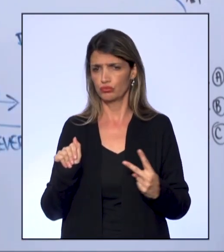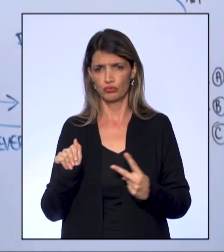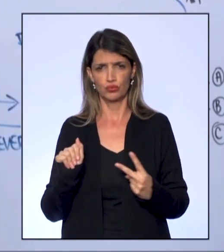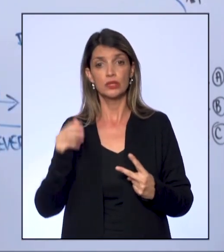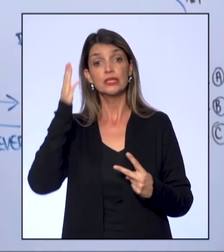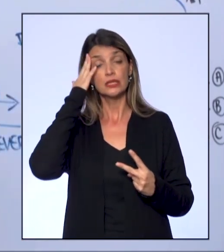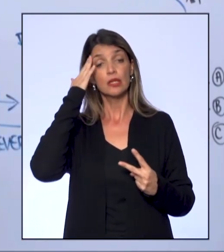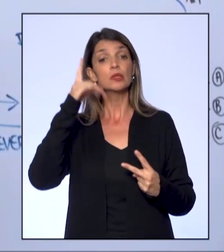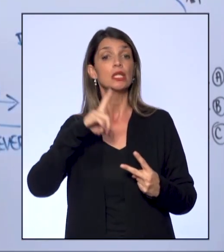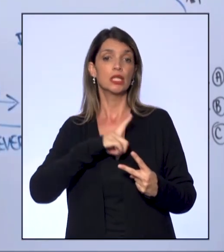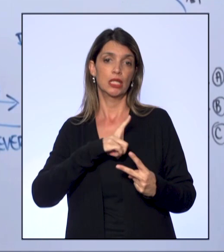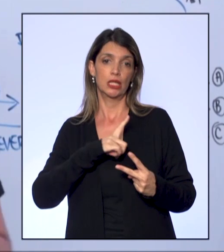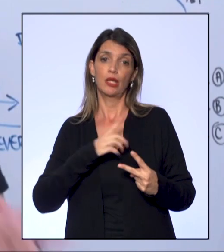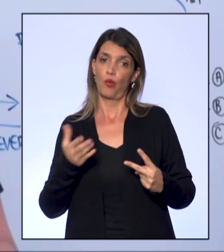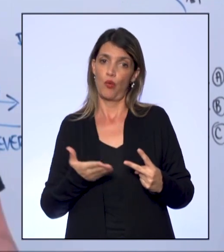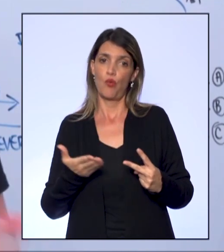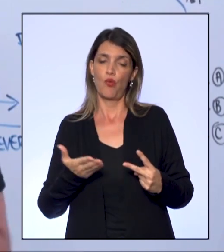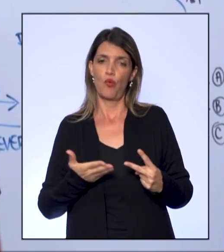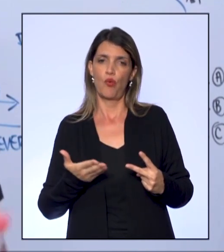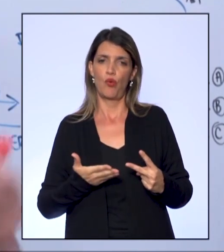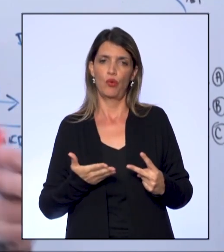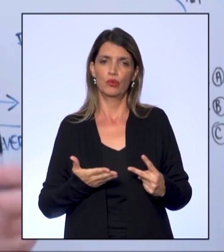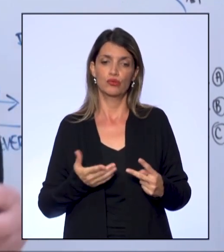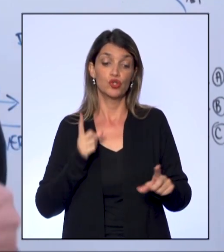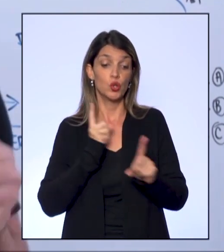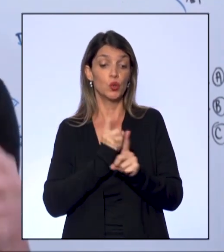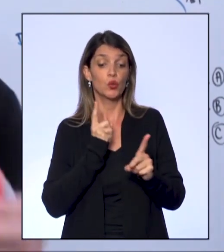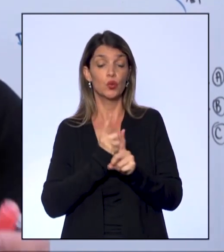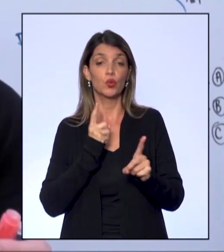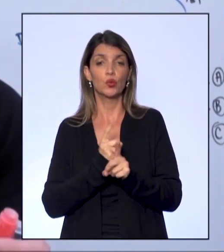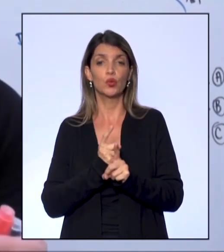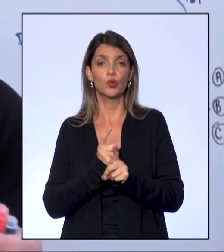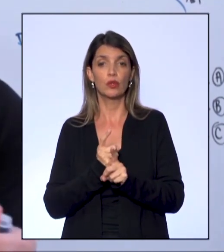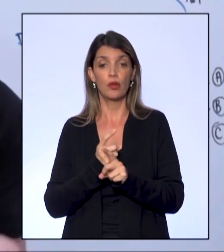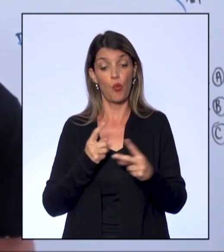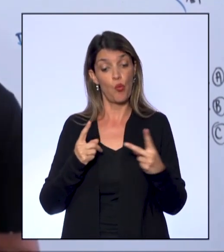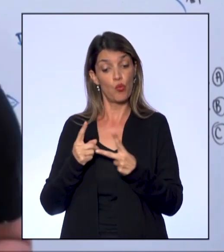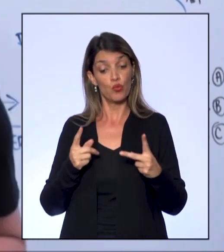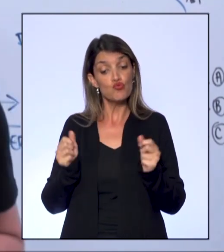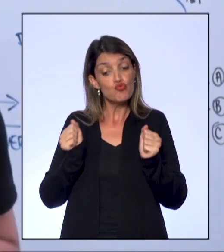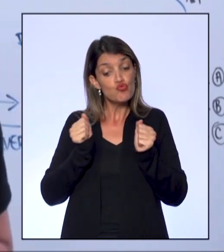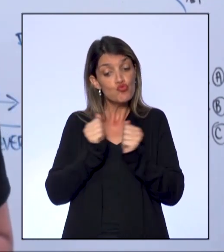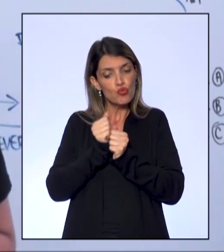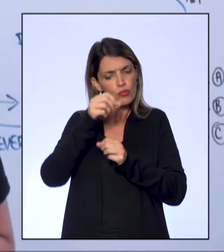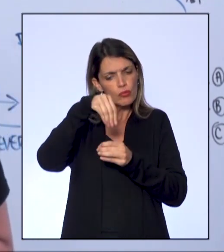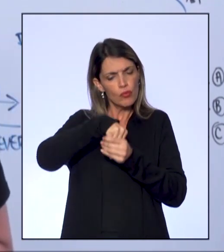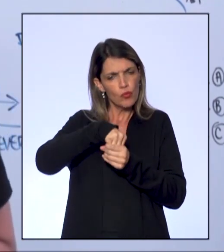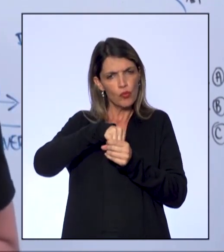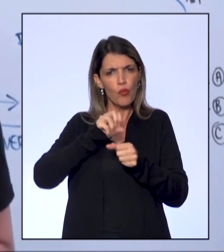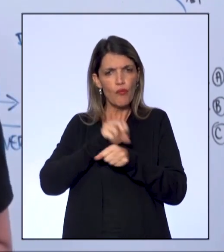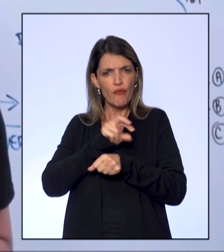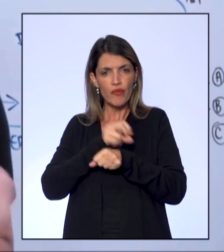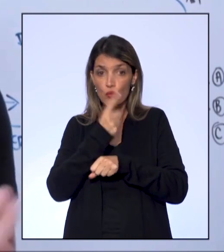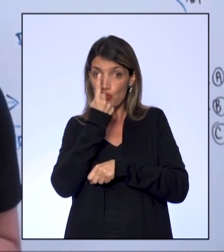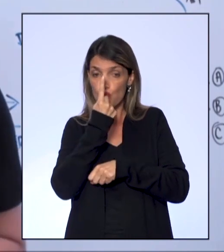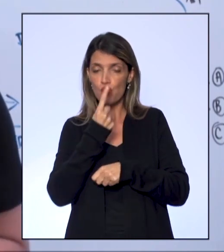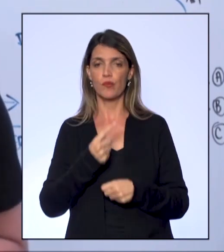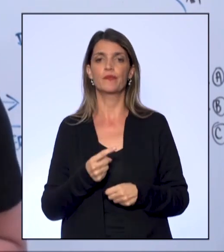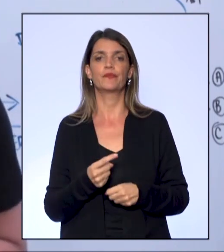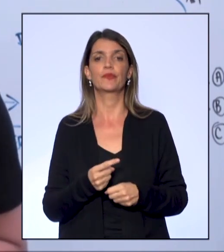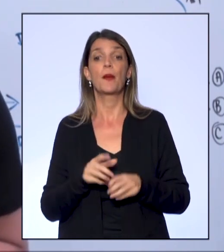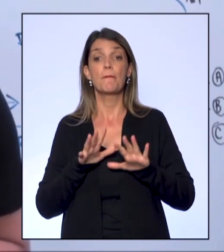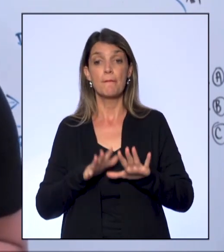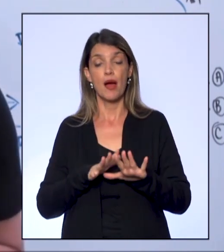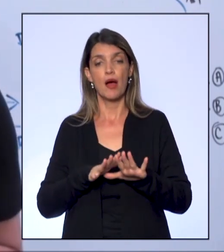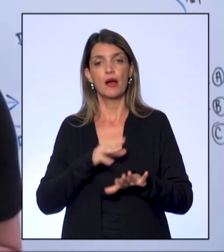sabe que existem exceções hoje, que a gente pode encontrar até os dois juntos no mesmo vírus, mas ainda pro ensino médio, a maioria das questões que caem